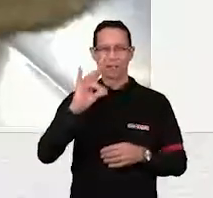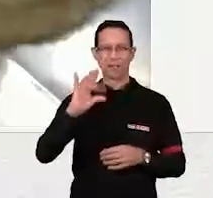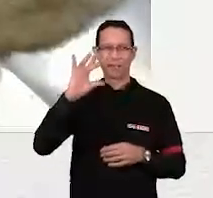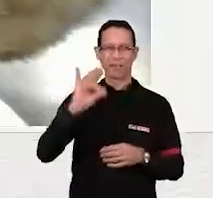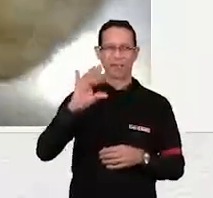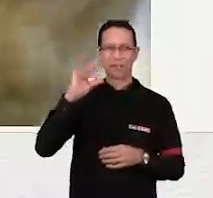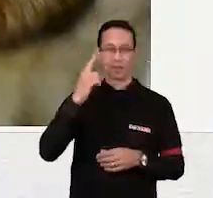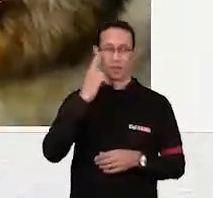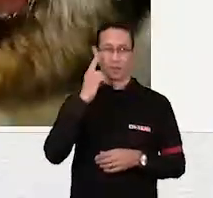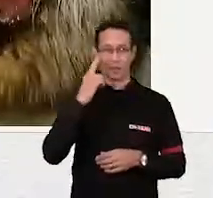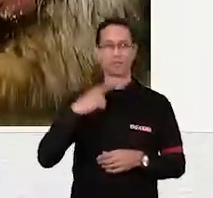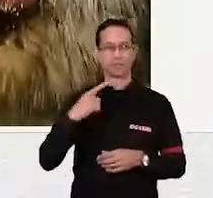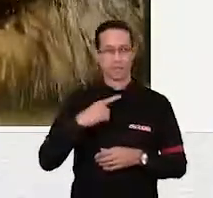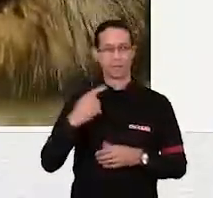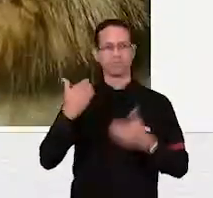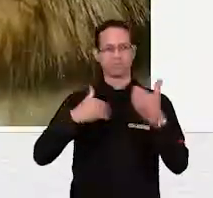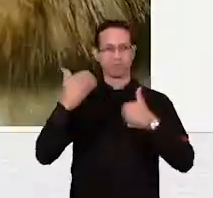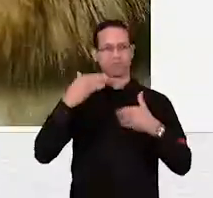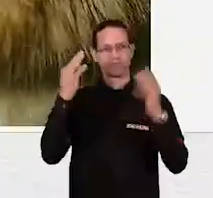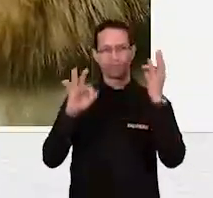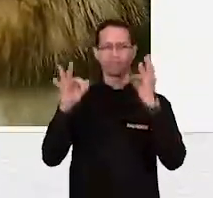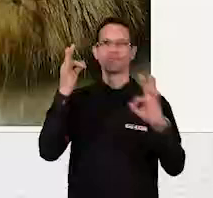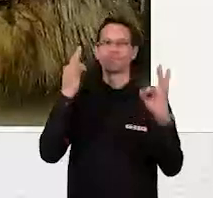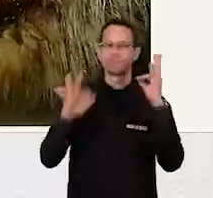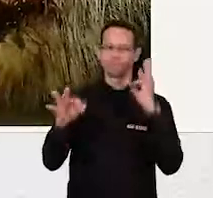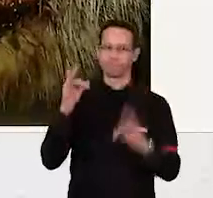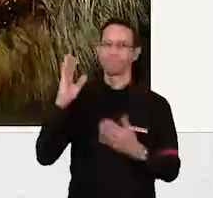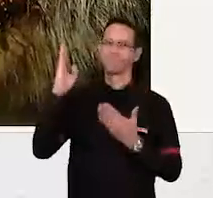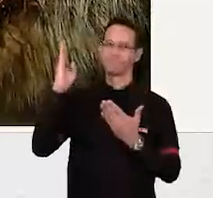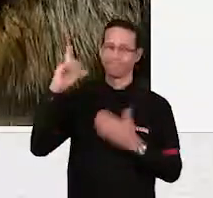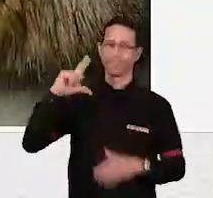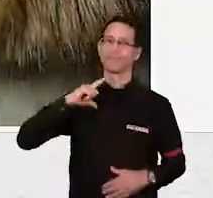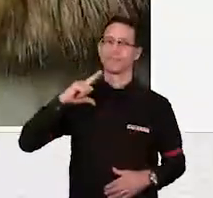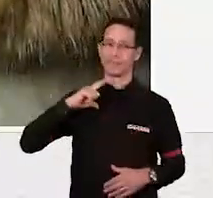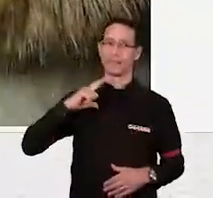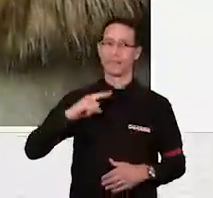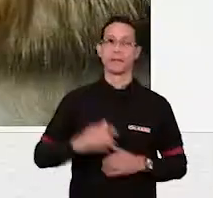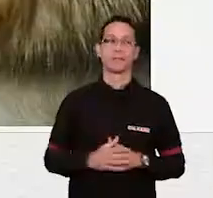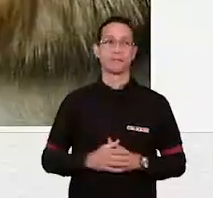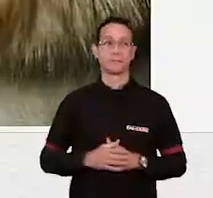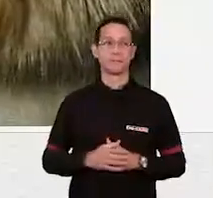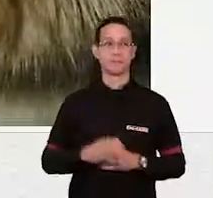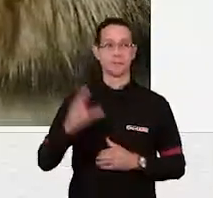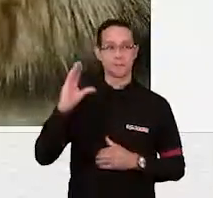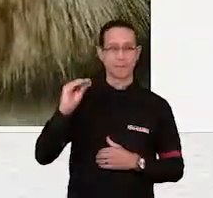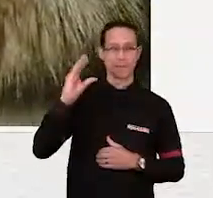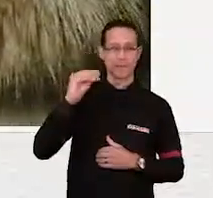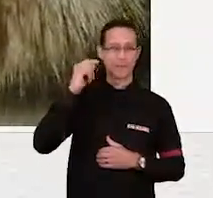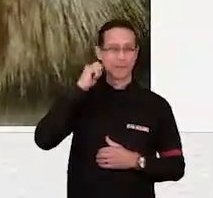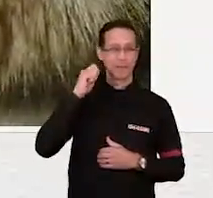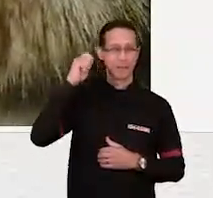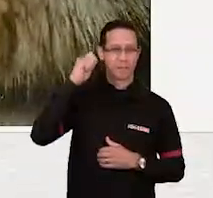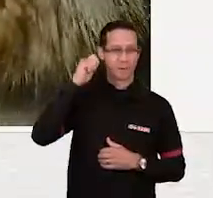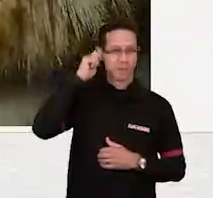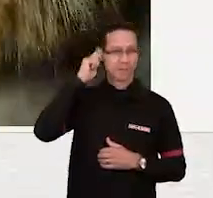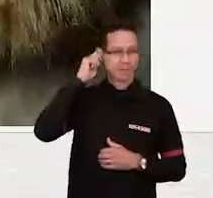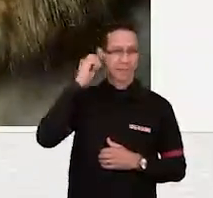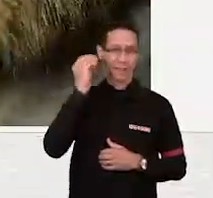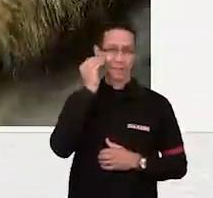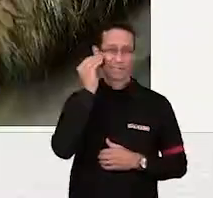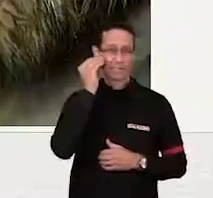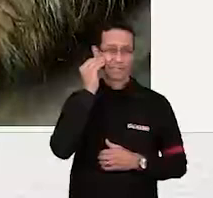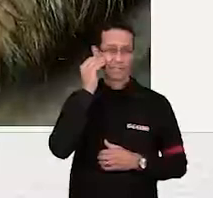tem, úlcera, imagina a dor desse bicho. E quando você faz o pregueamento da orelha, a gente movimentou essa orelha justamente